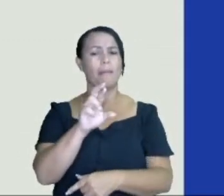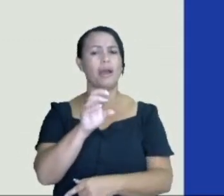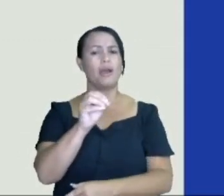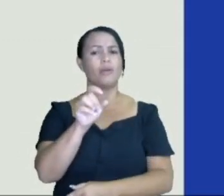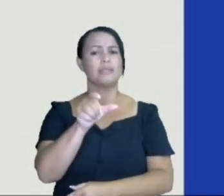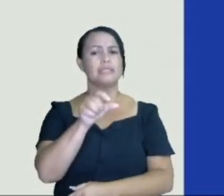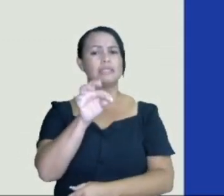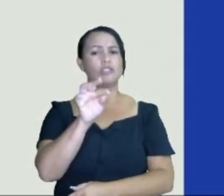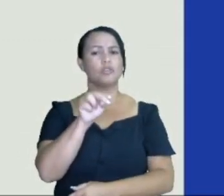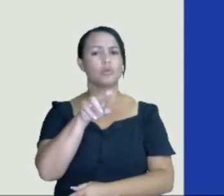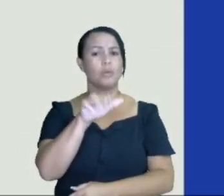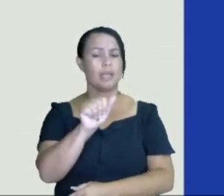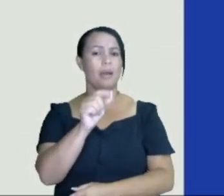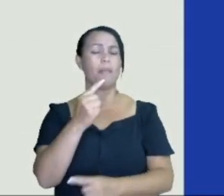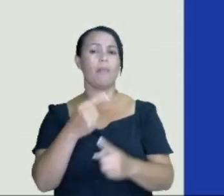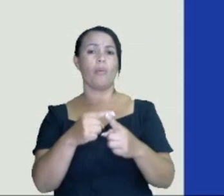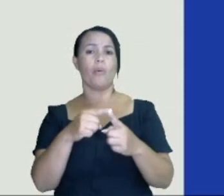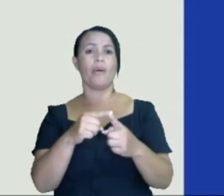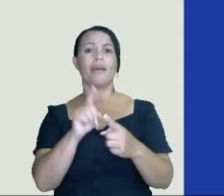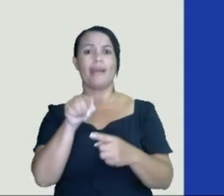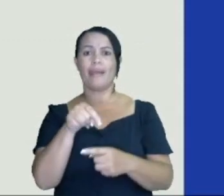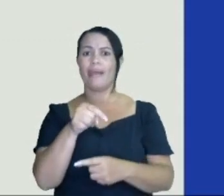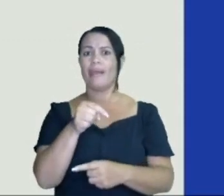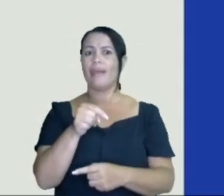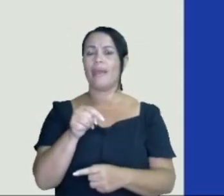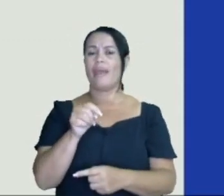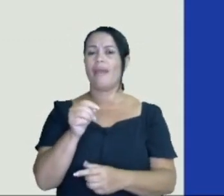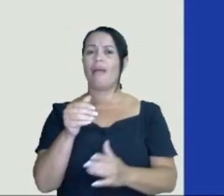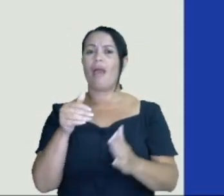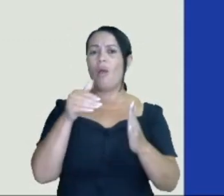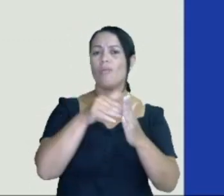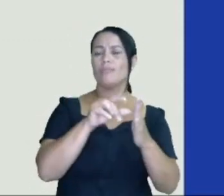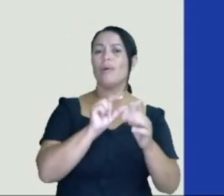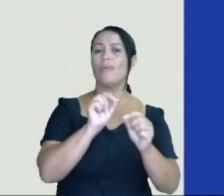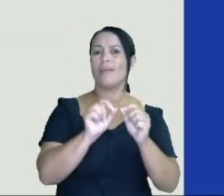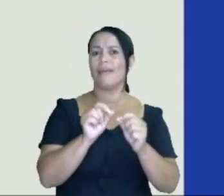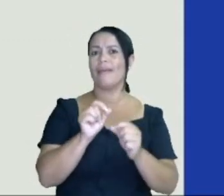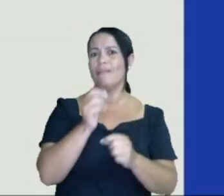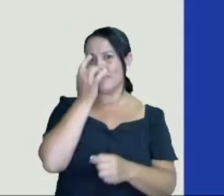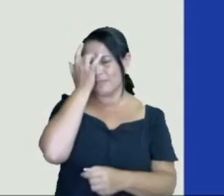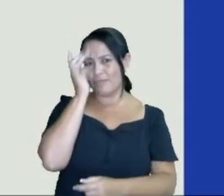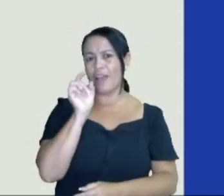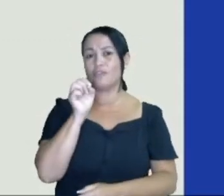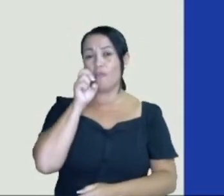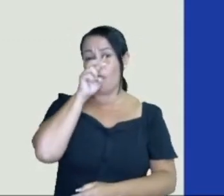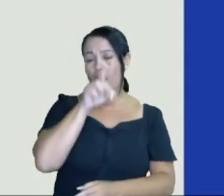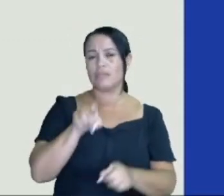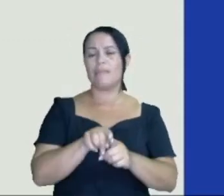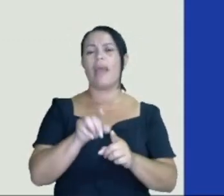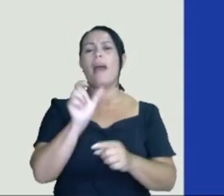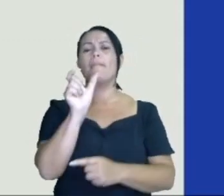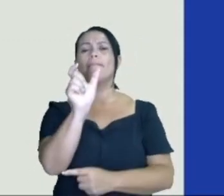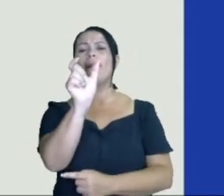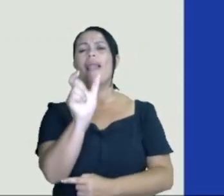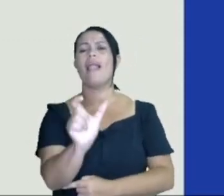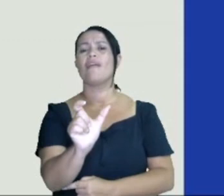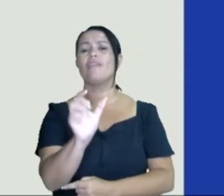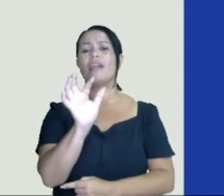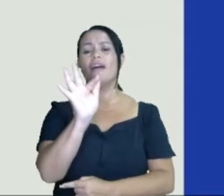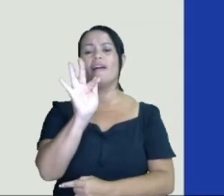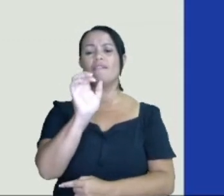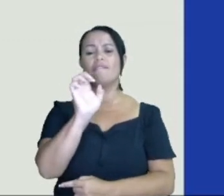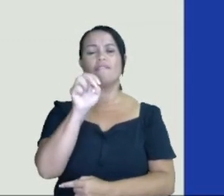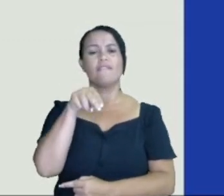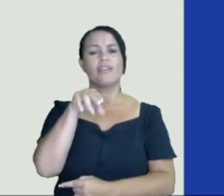penúltima sílaba é a mais forte, fácil. Ou seja, acentua-se. A palavra fênix.